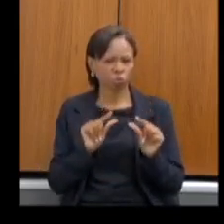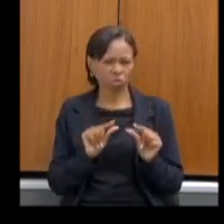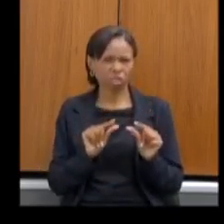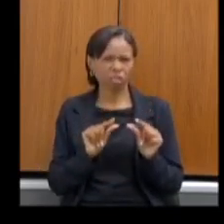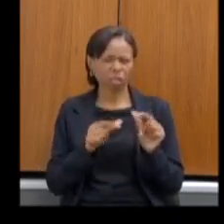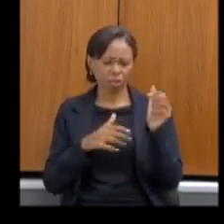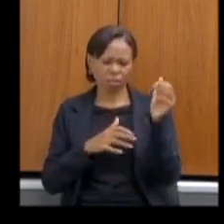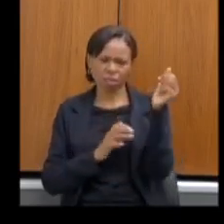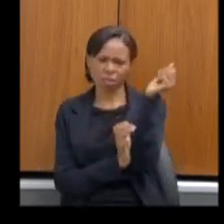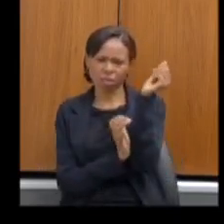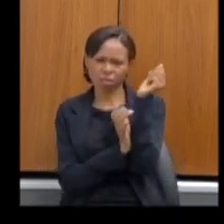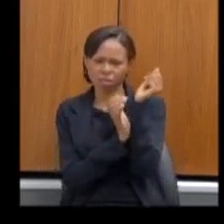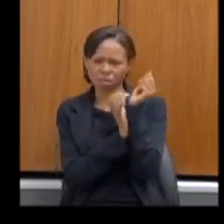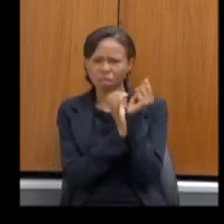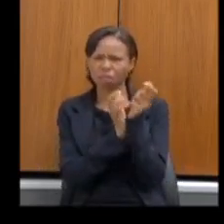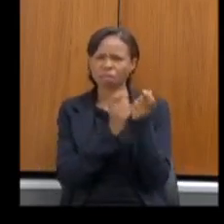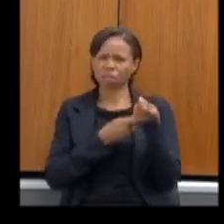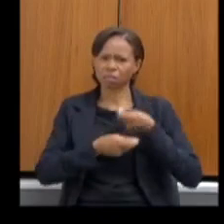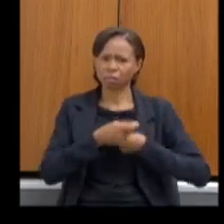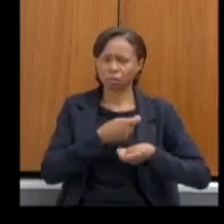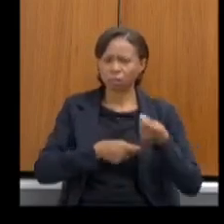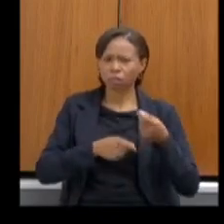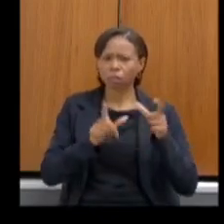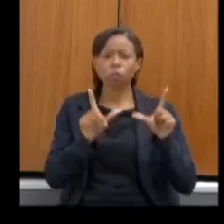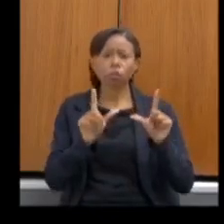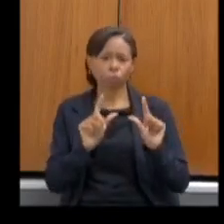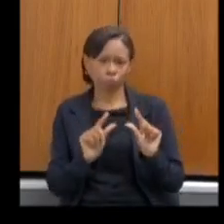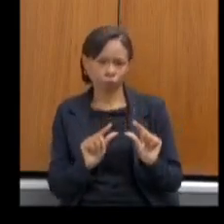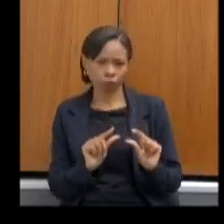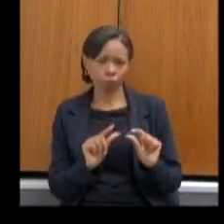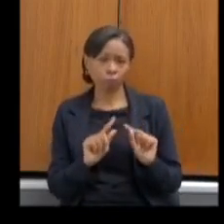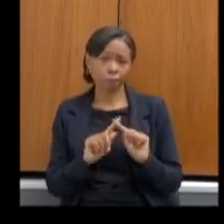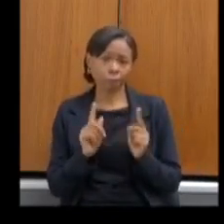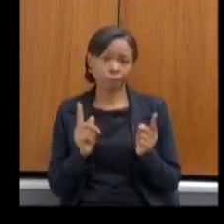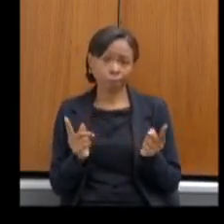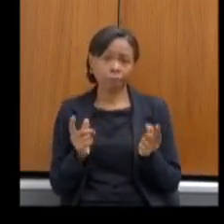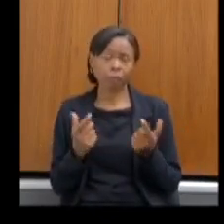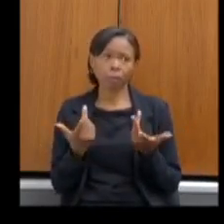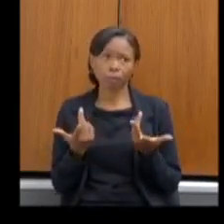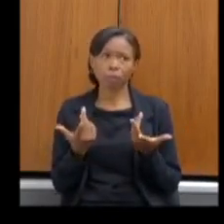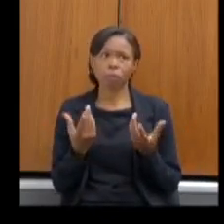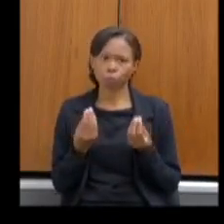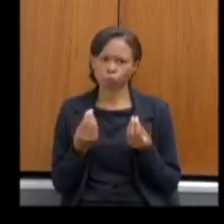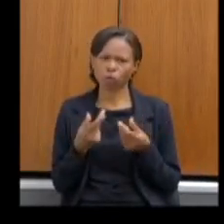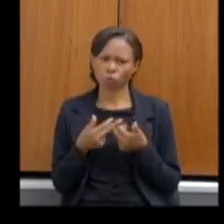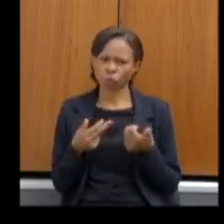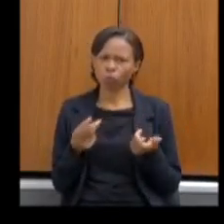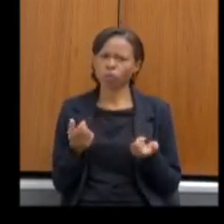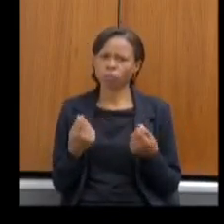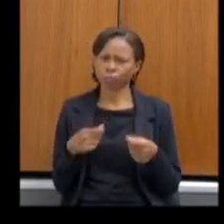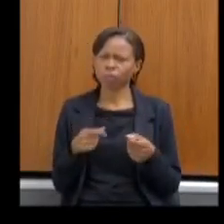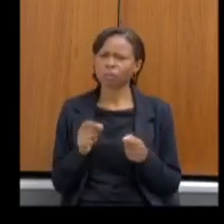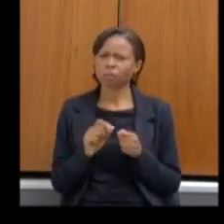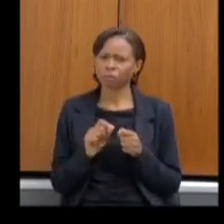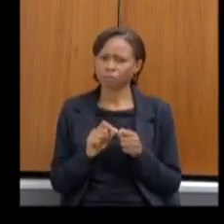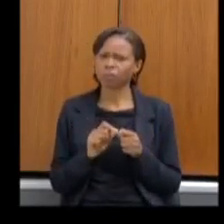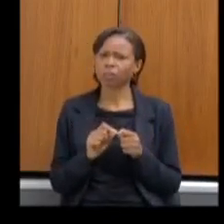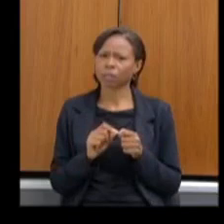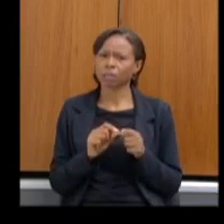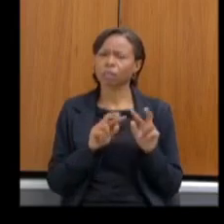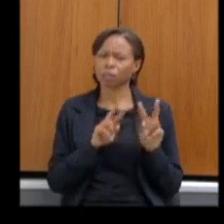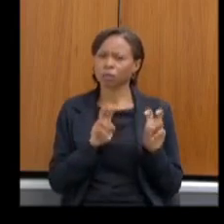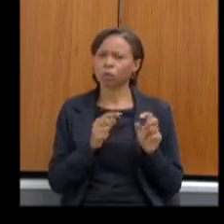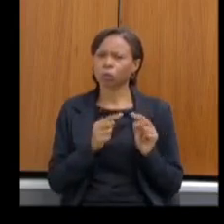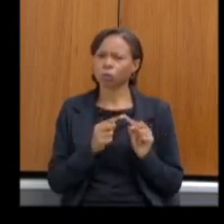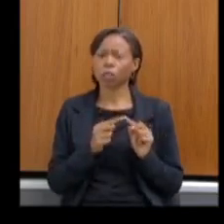burocráticos e administrativos mas não precisa ser decidido eu creio que esse é um